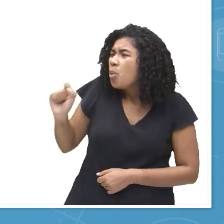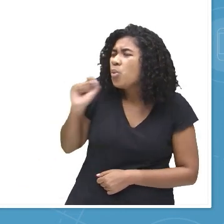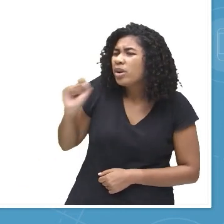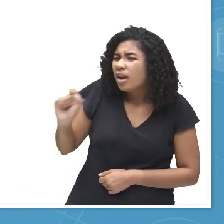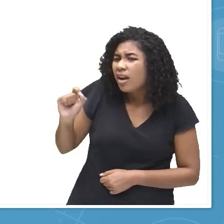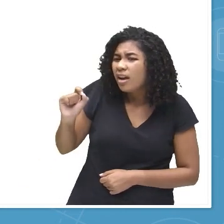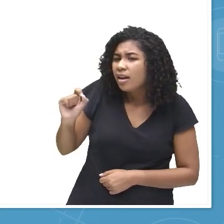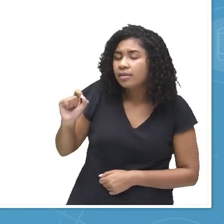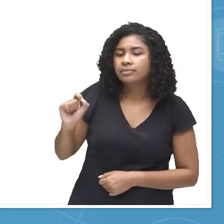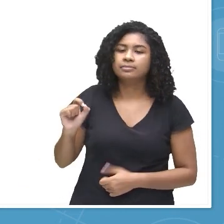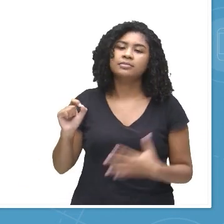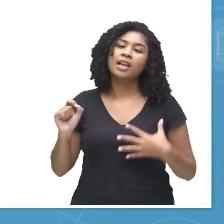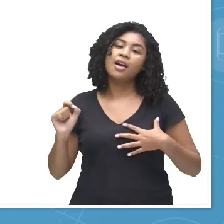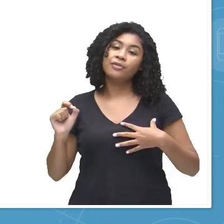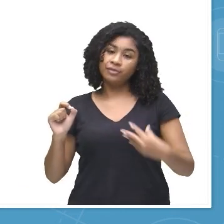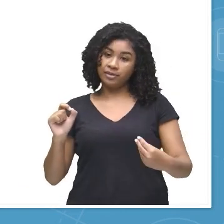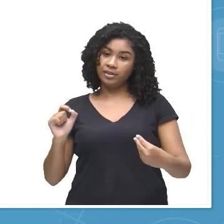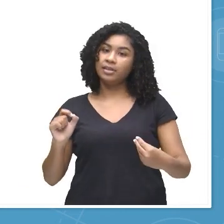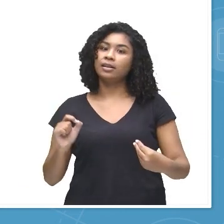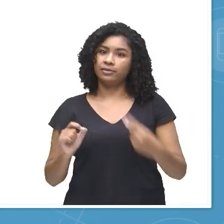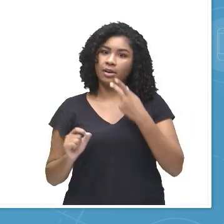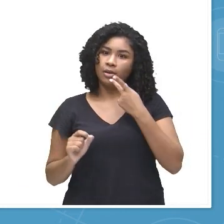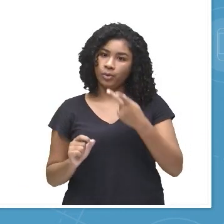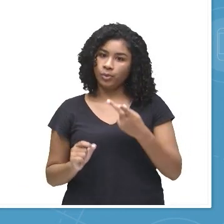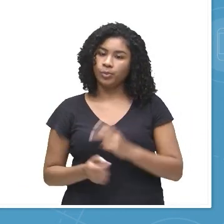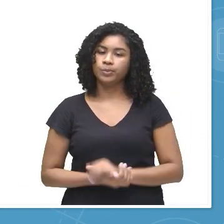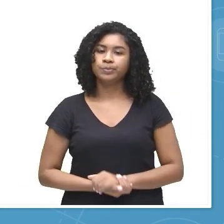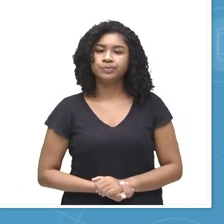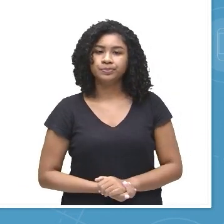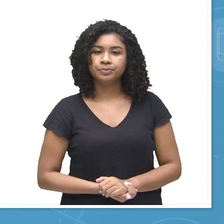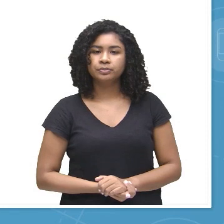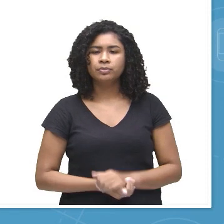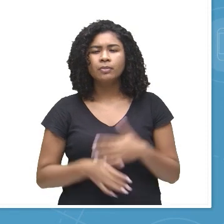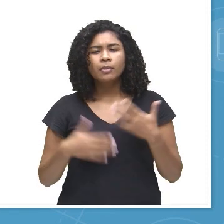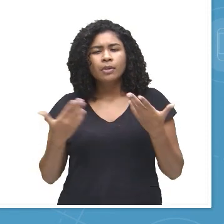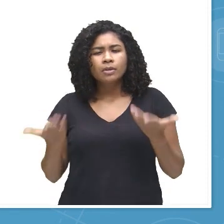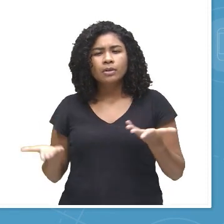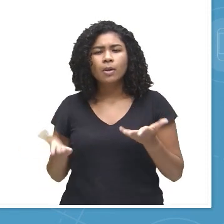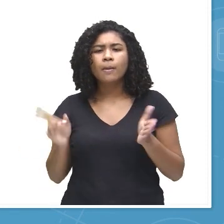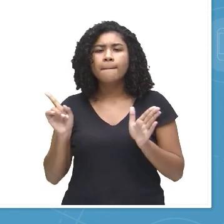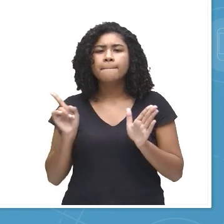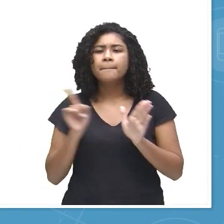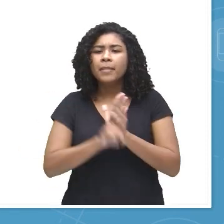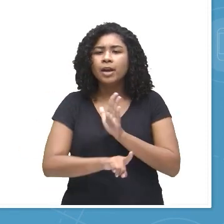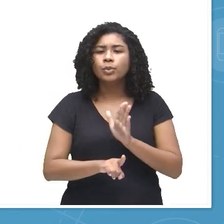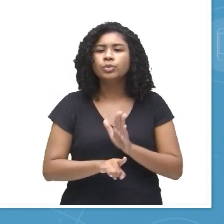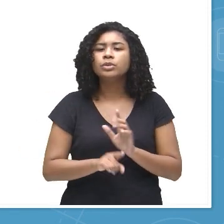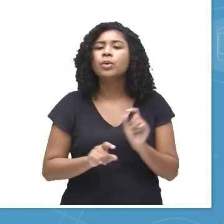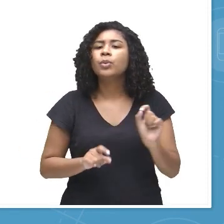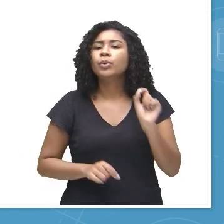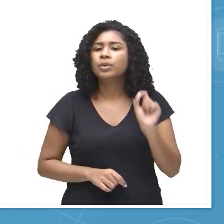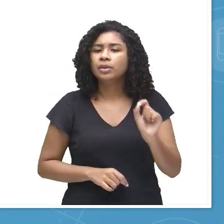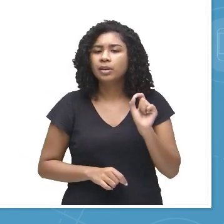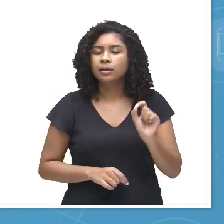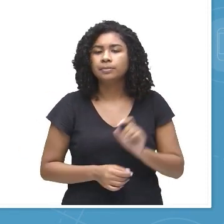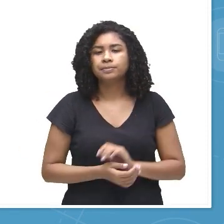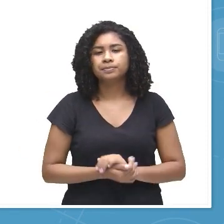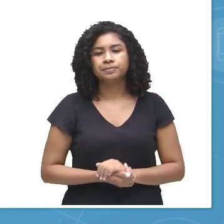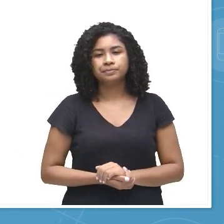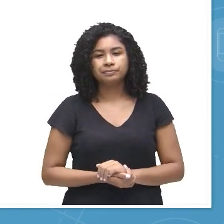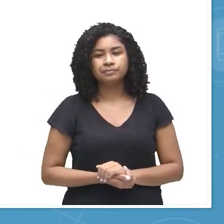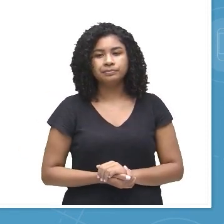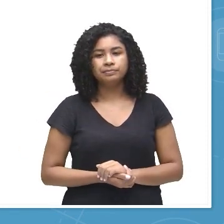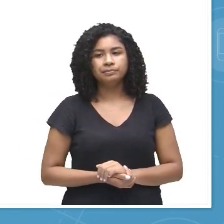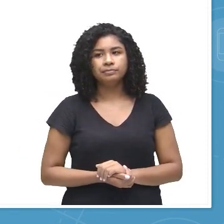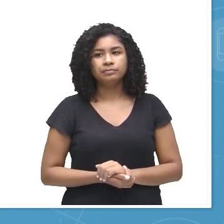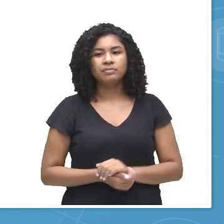menina, tá? Então, olha só a pergunta que ela faz. Às vezes a gente pensa